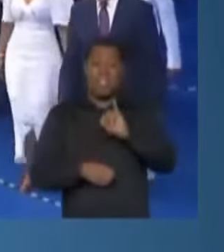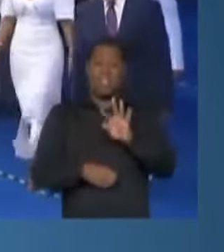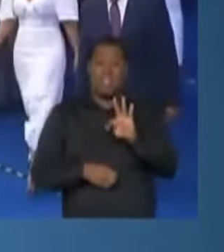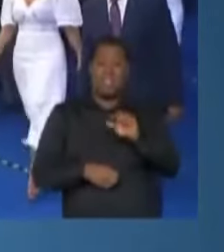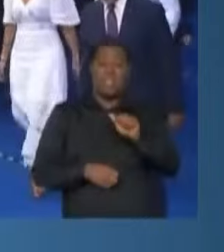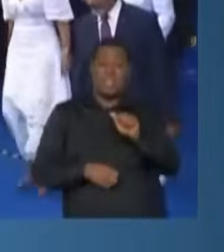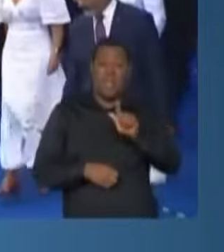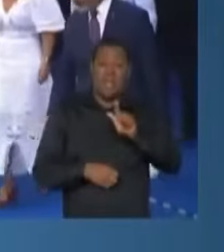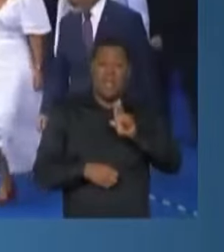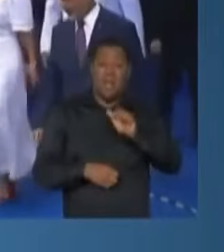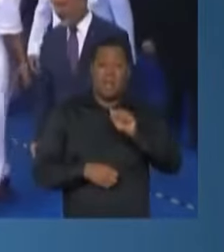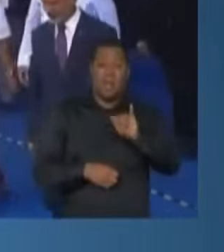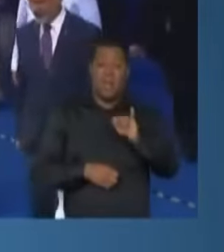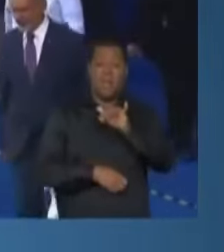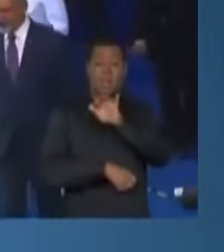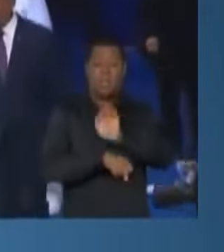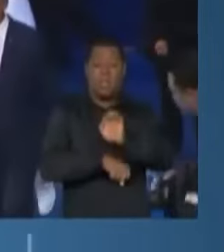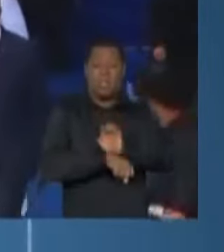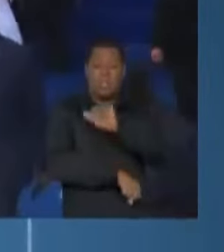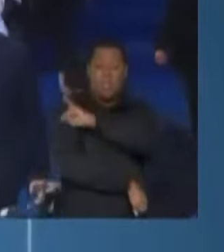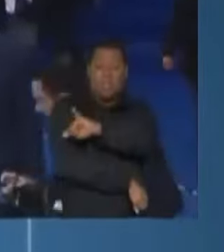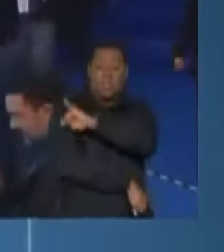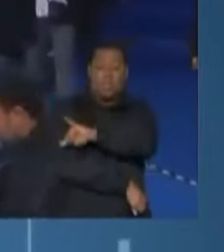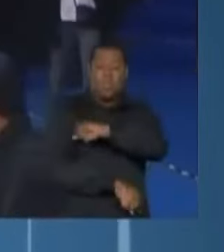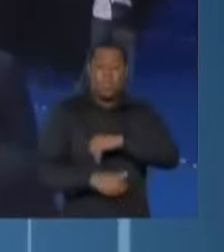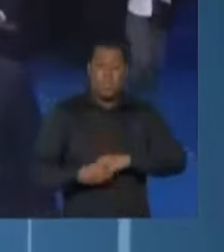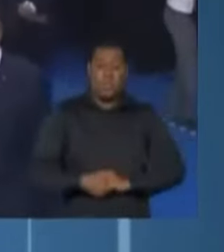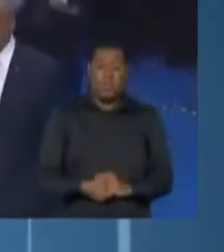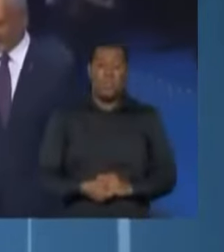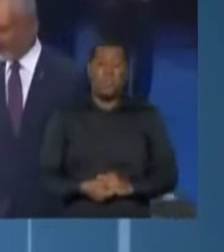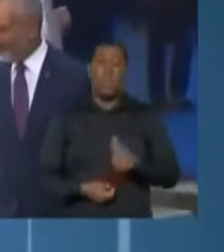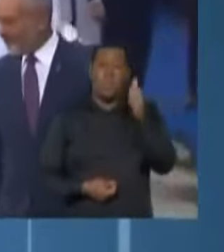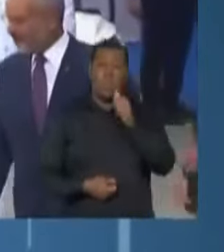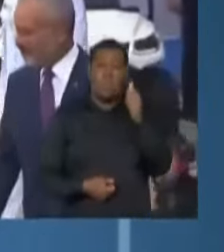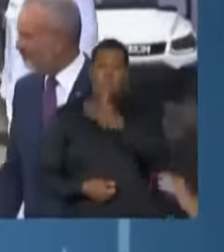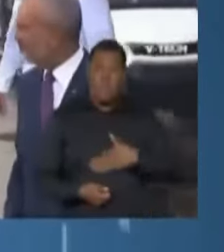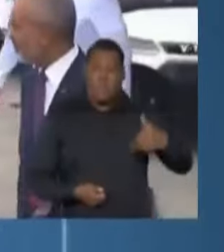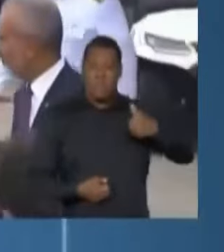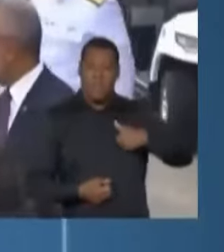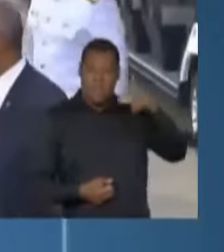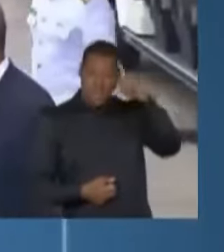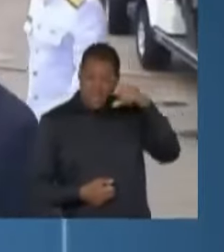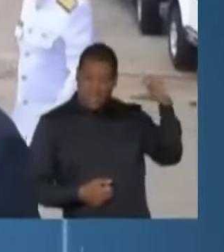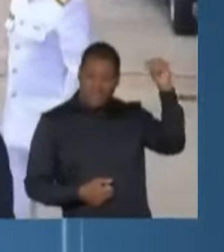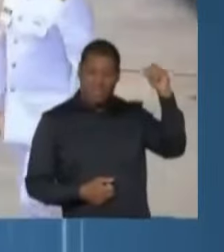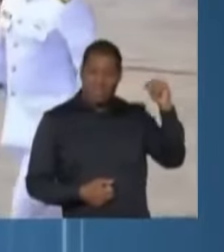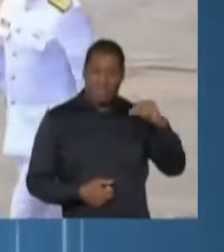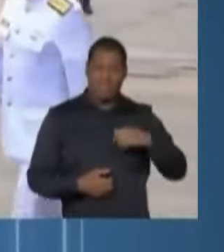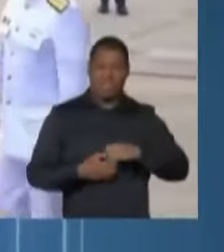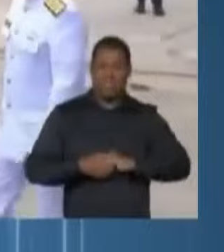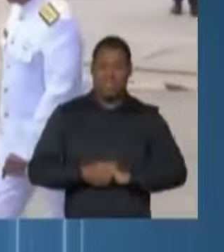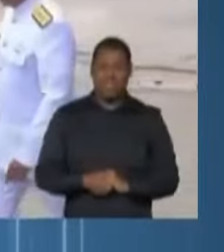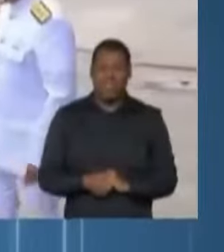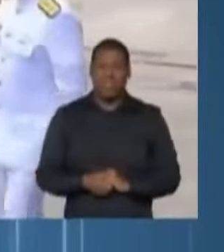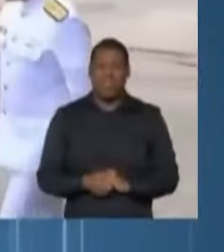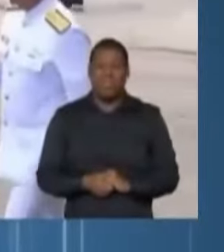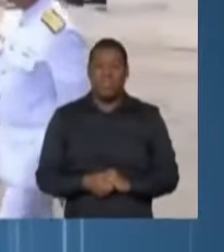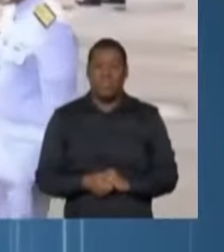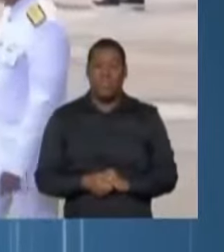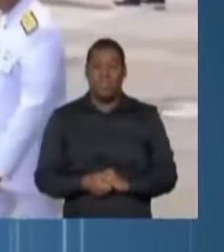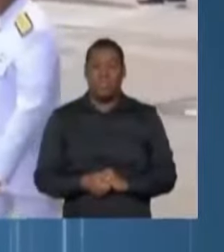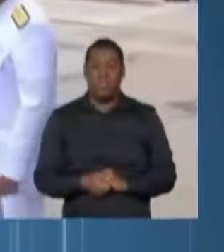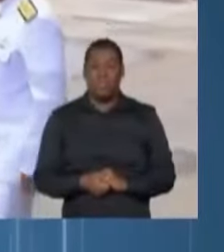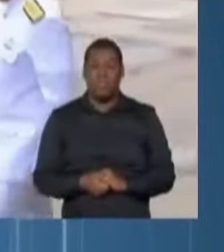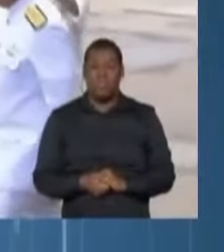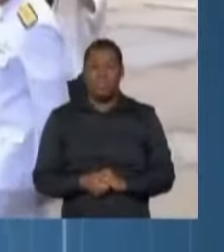Bolsonaro, que se inflamou um pouco mais até pela presença massiva de nomes das Forças Armadas em papéis do